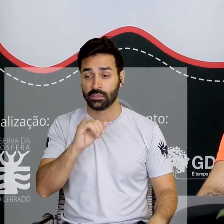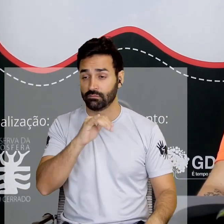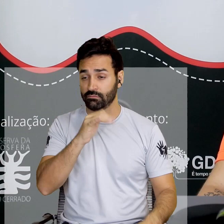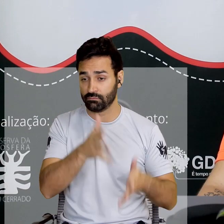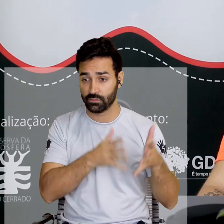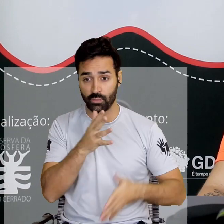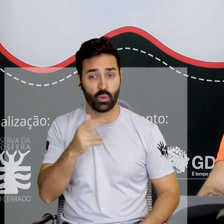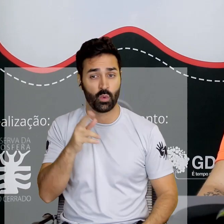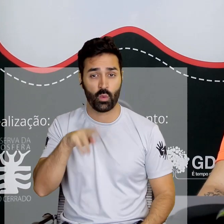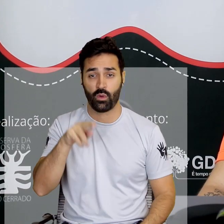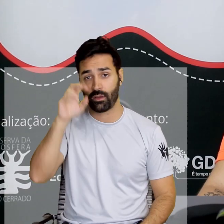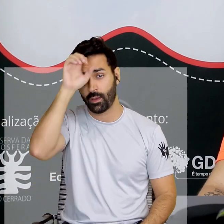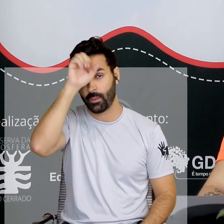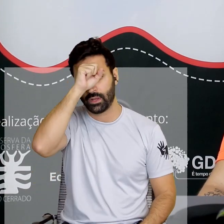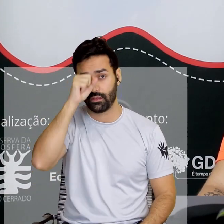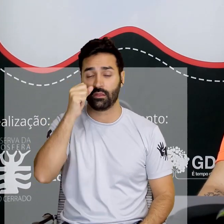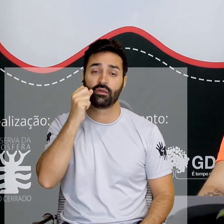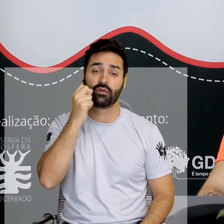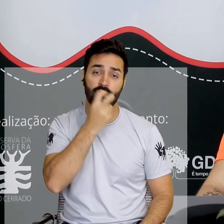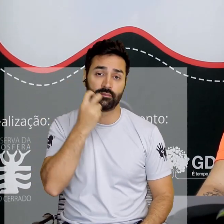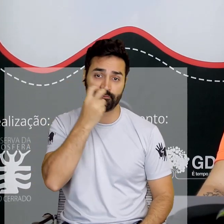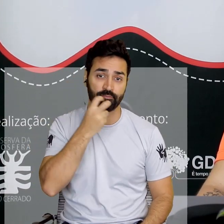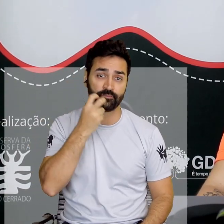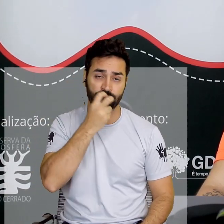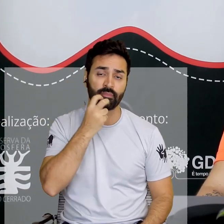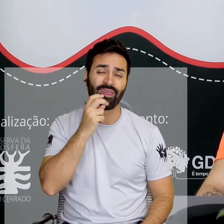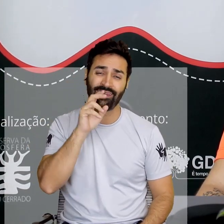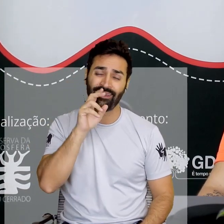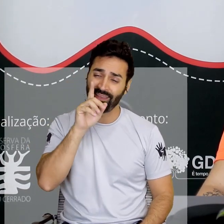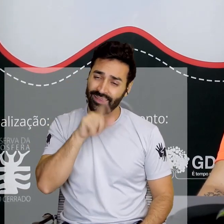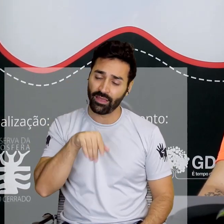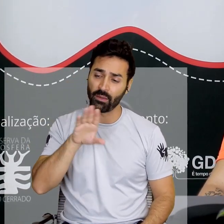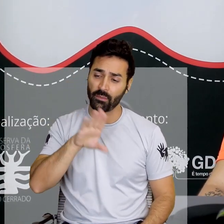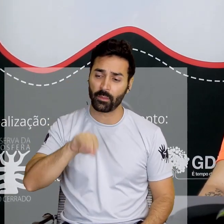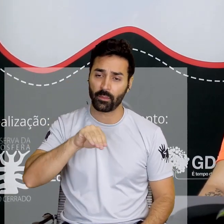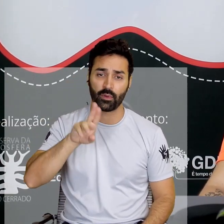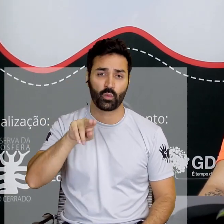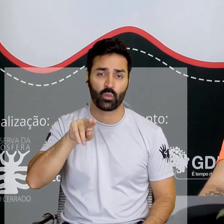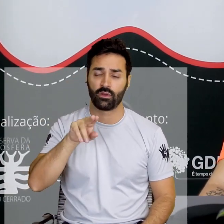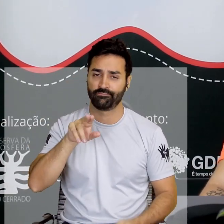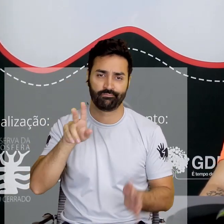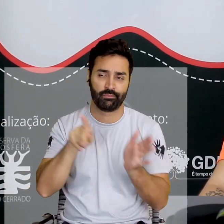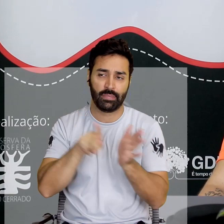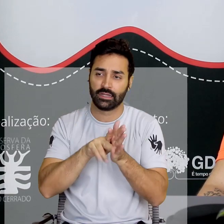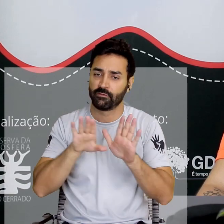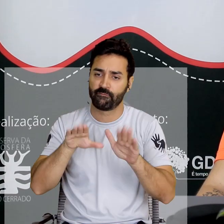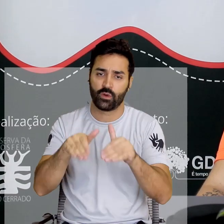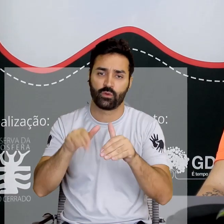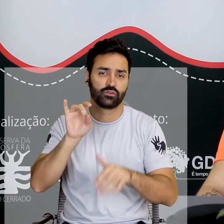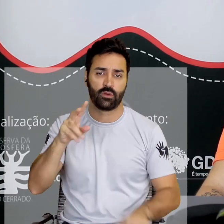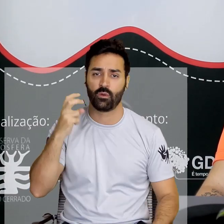falar nunca. Essa era uma visão médica, bem oralista, de achar que